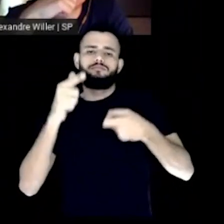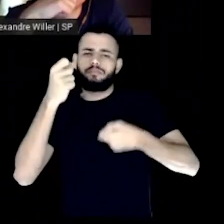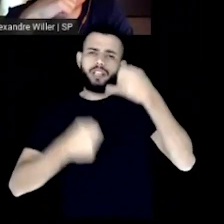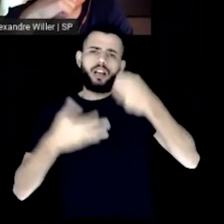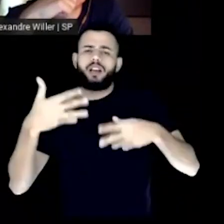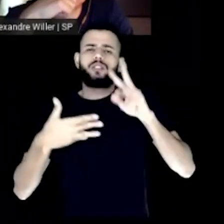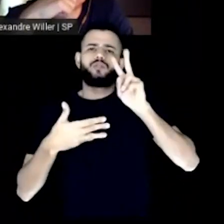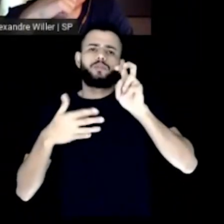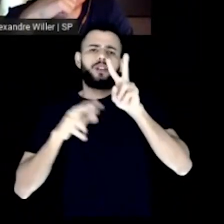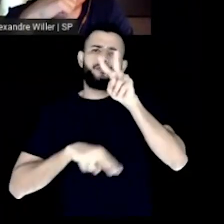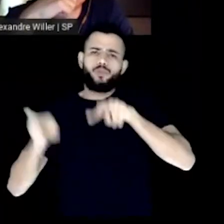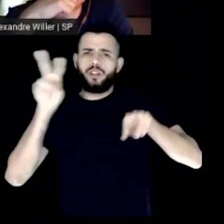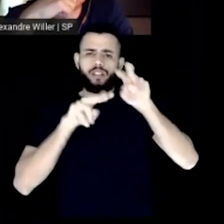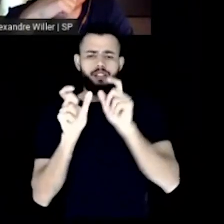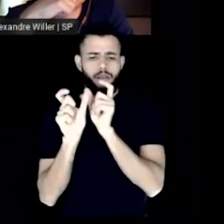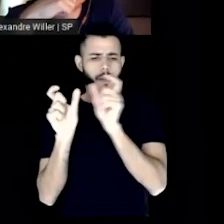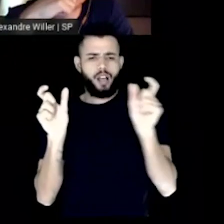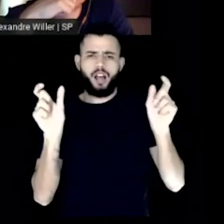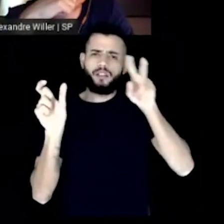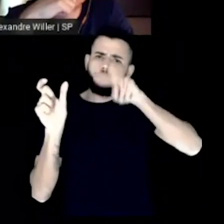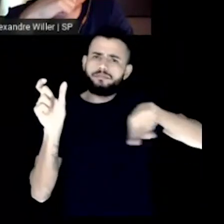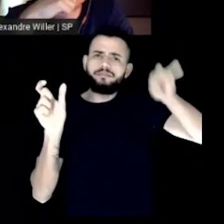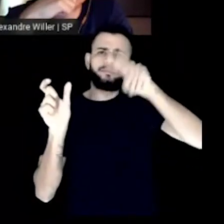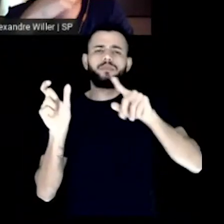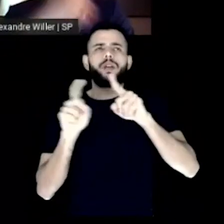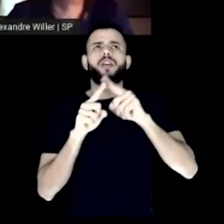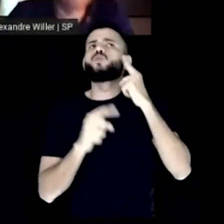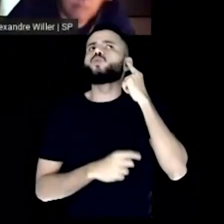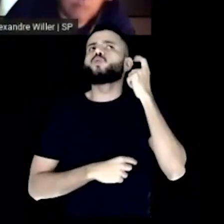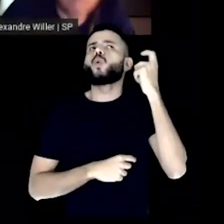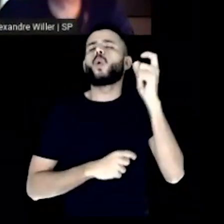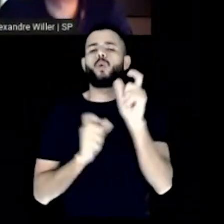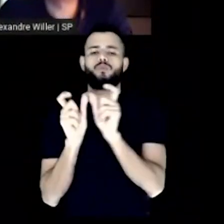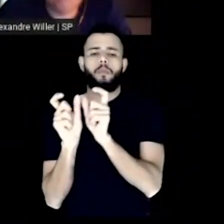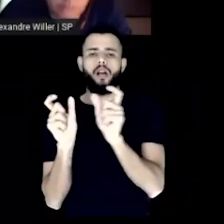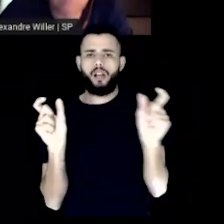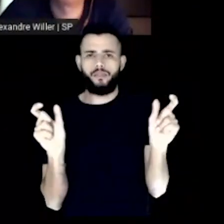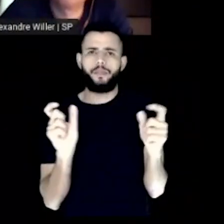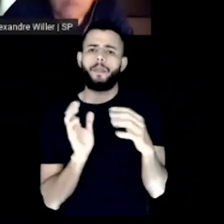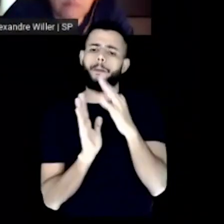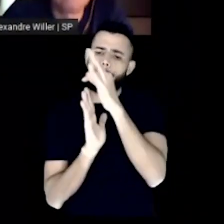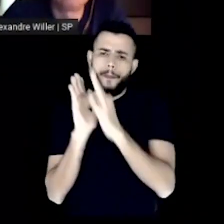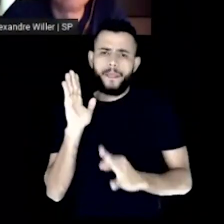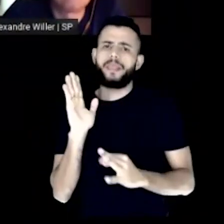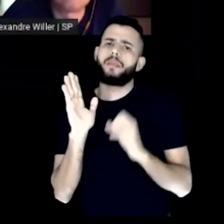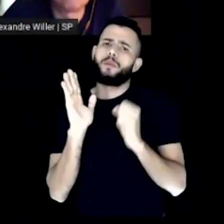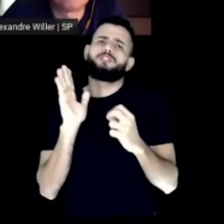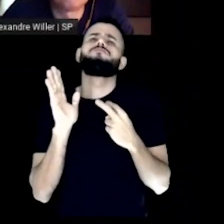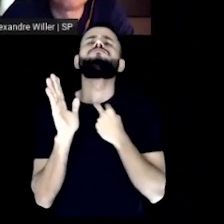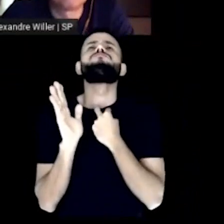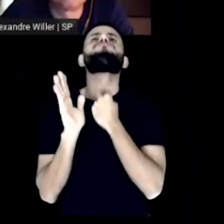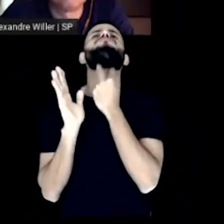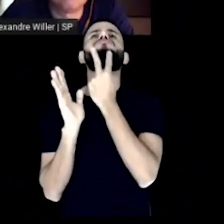principalmente a coisa, tipo, a visualidade da própria palavra, né? Tipo, a sonoridade da palavra. É um texto